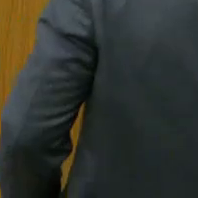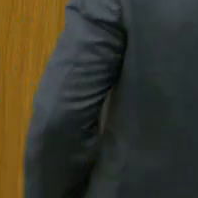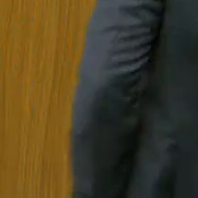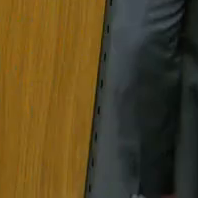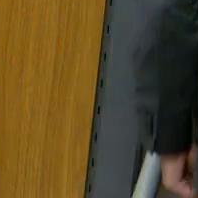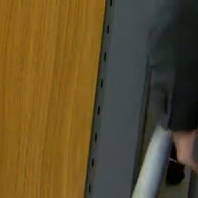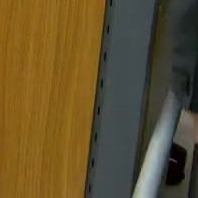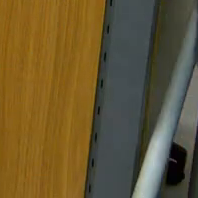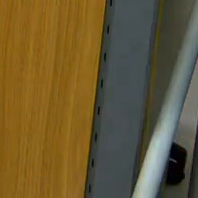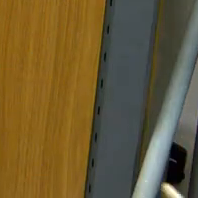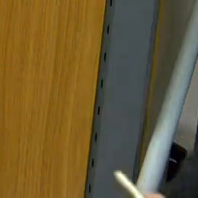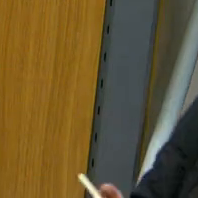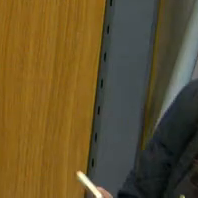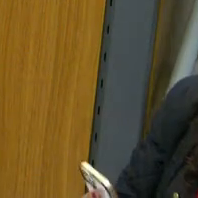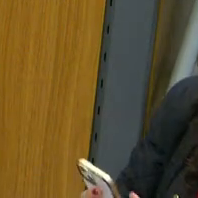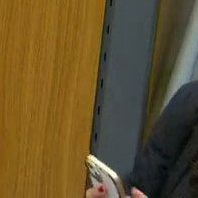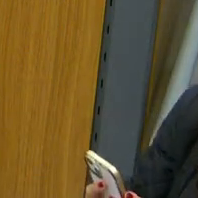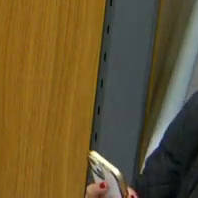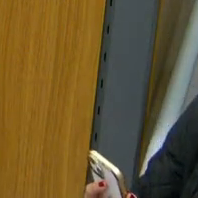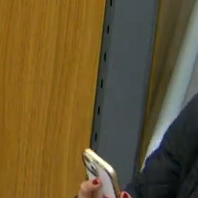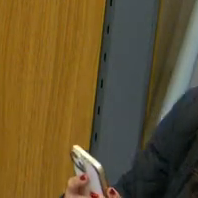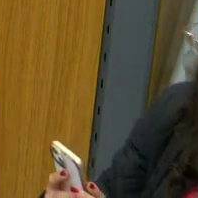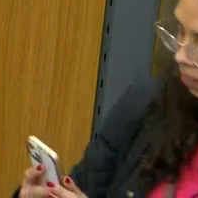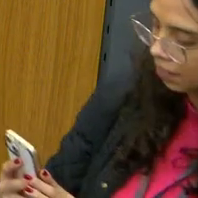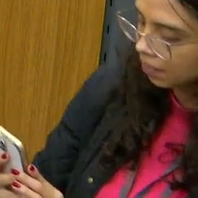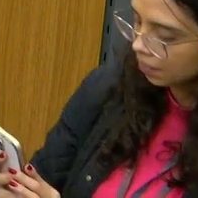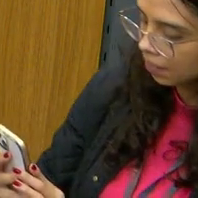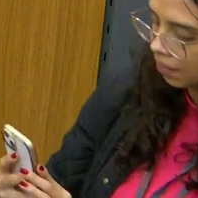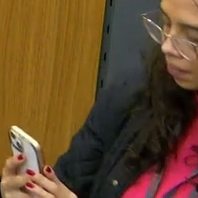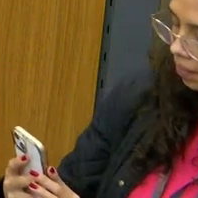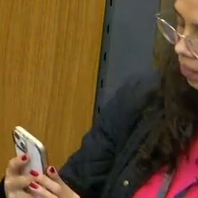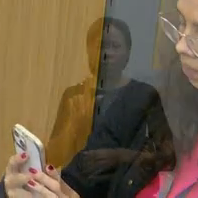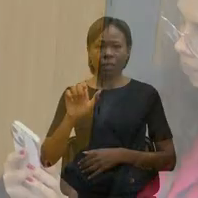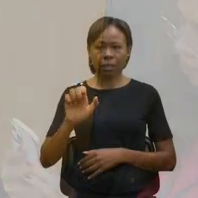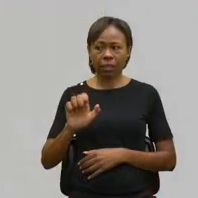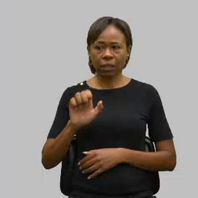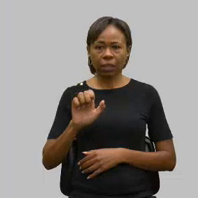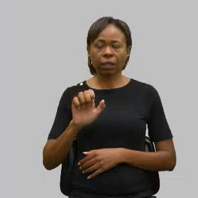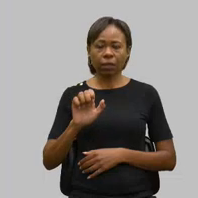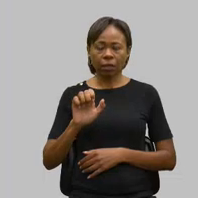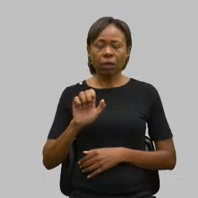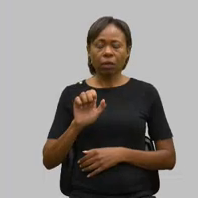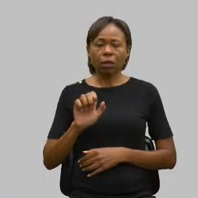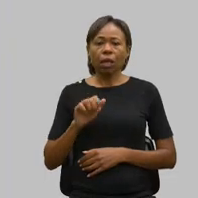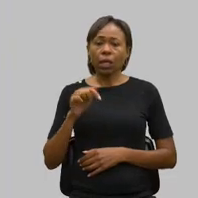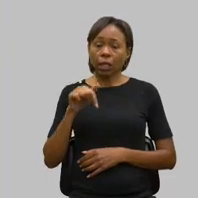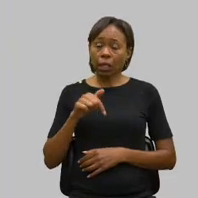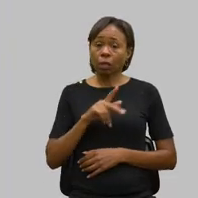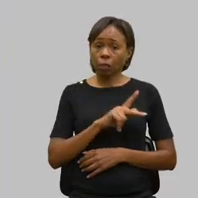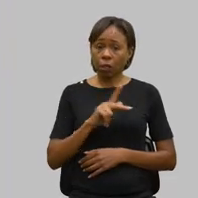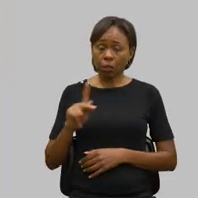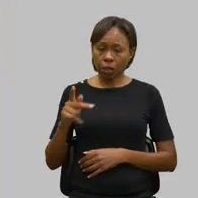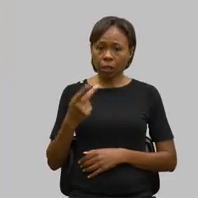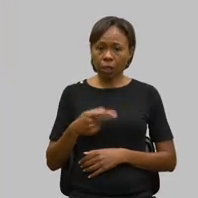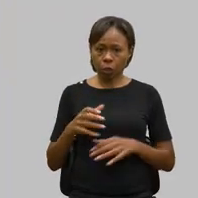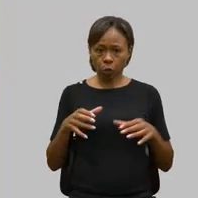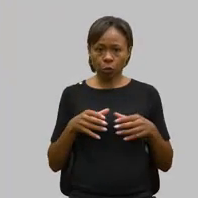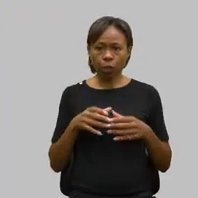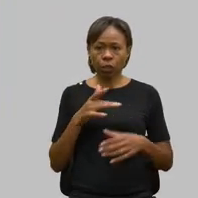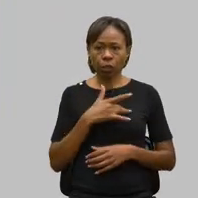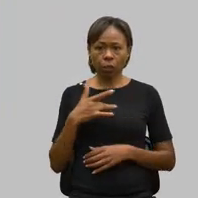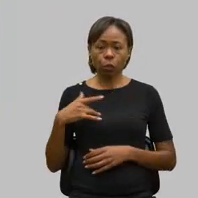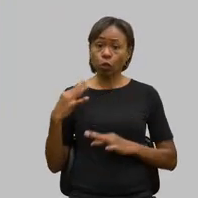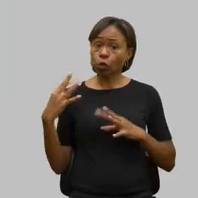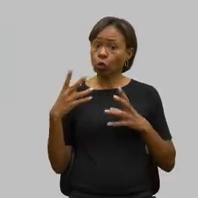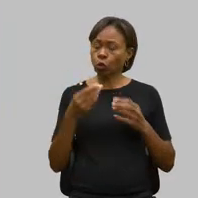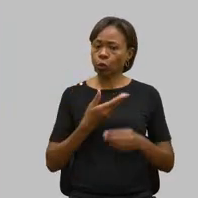Boa tarde, muito obrigado, senhor presidente, Arles Santiago, que tão bem preside essa comissão de saúde, cumprimentar todos os amigos e